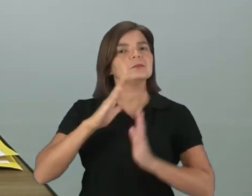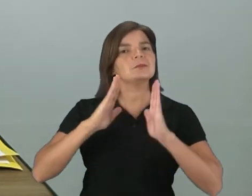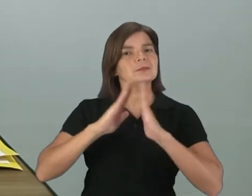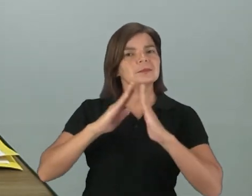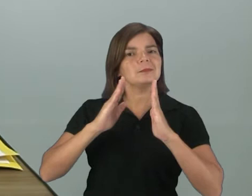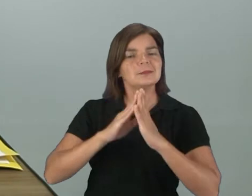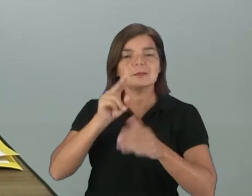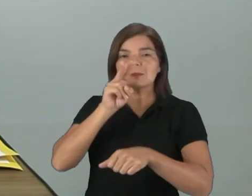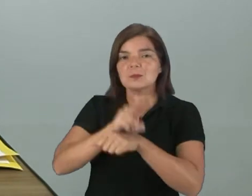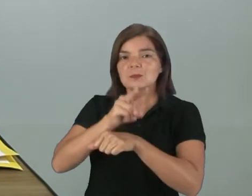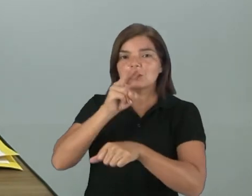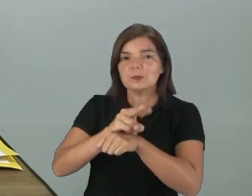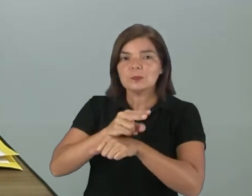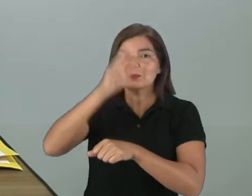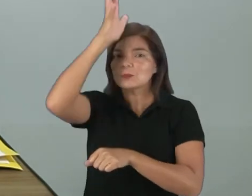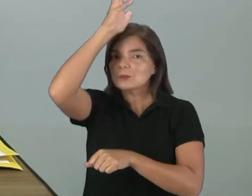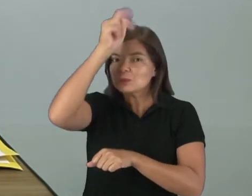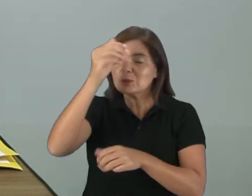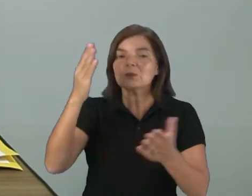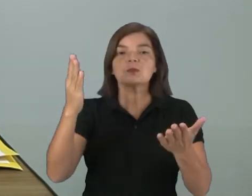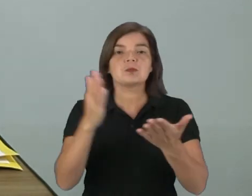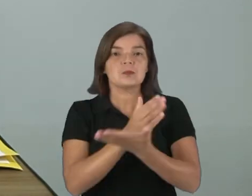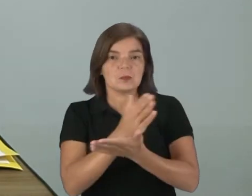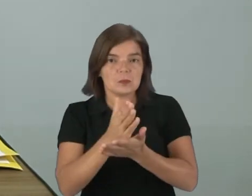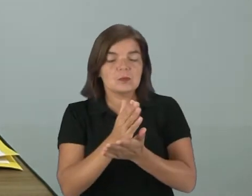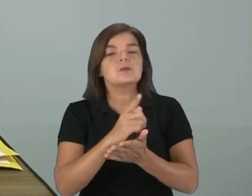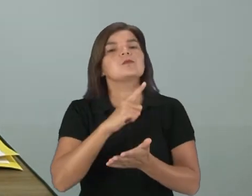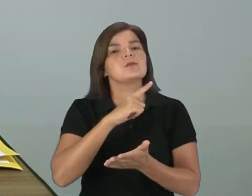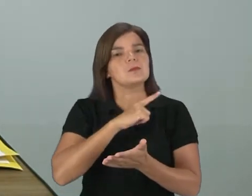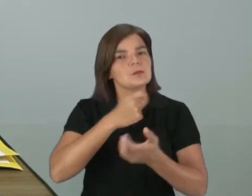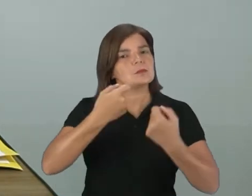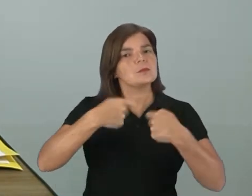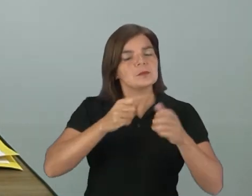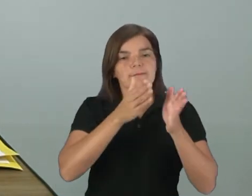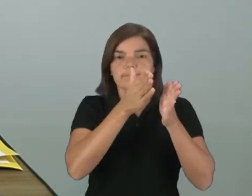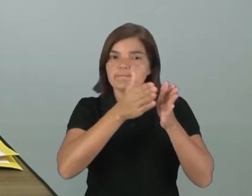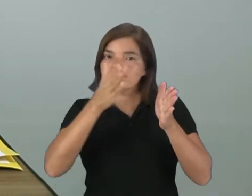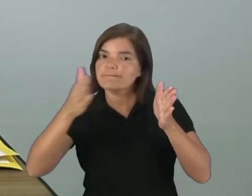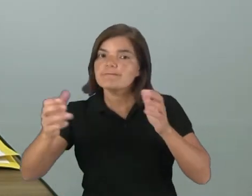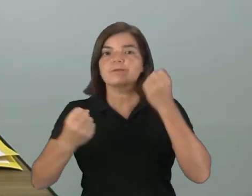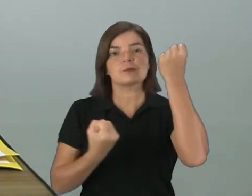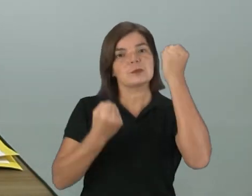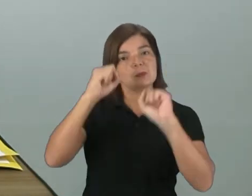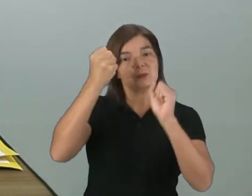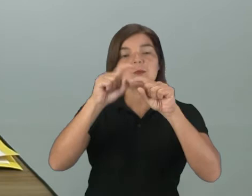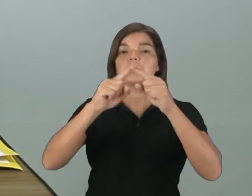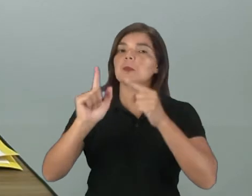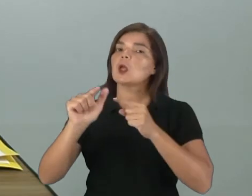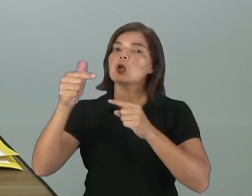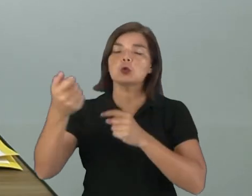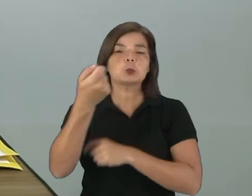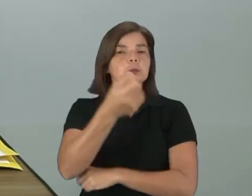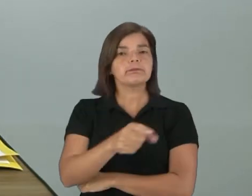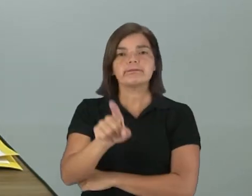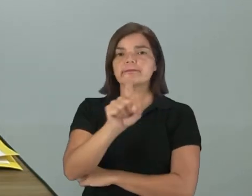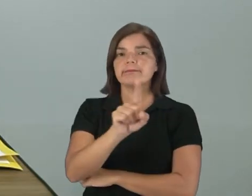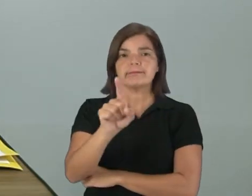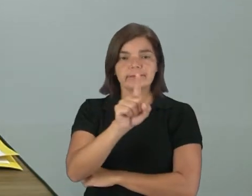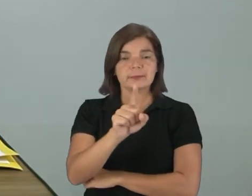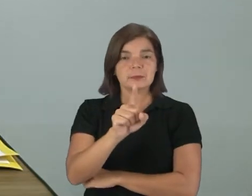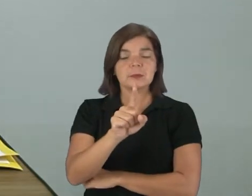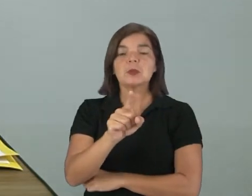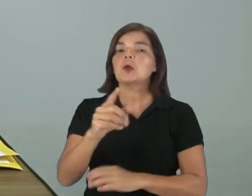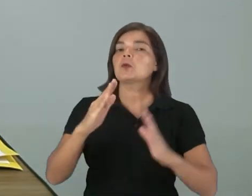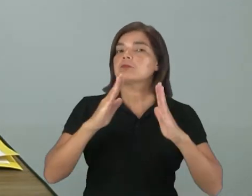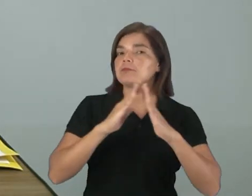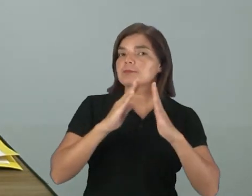Então alguns passam por o processo de industrialização, mas outros não precisam, estão logo